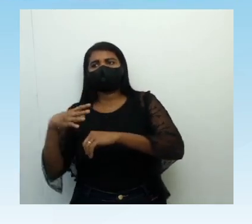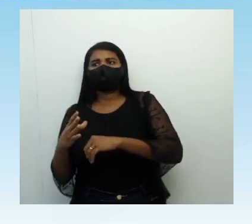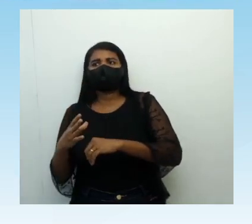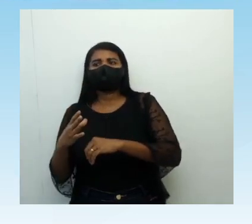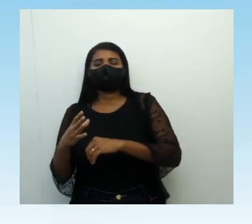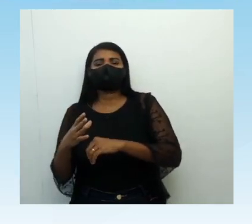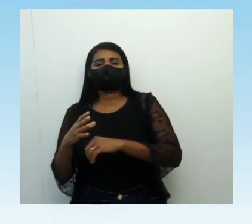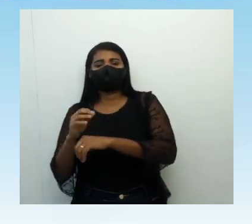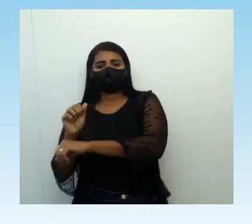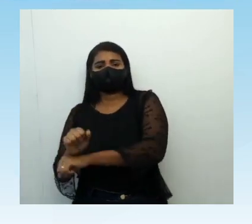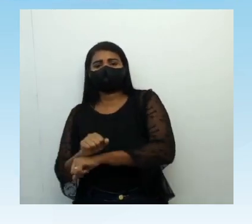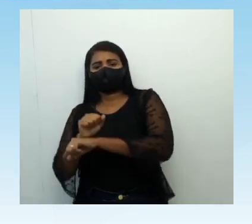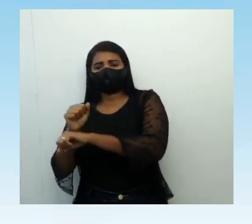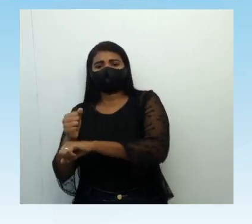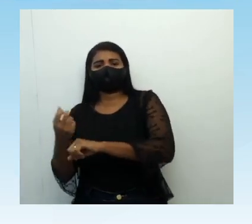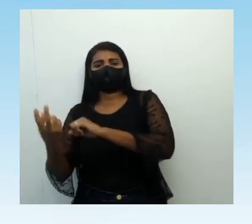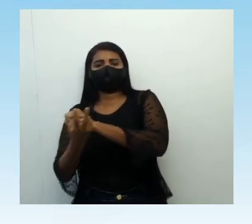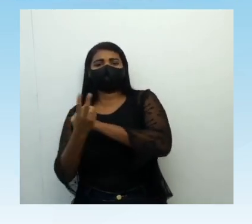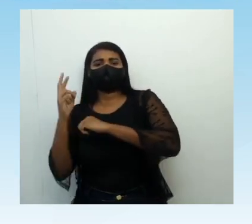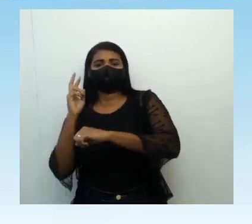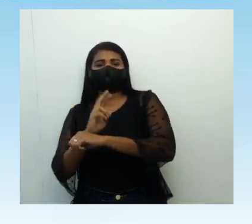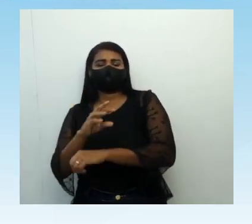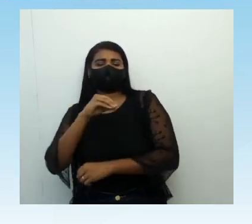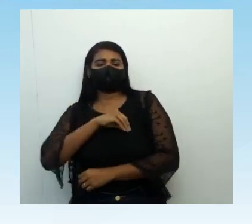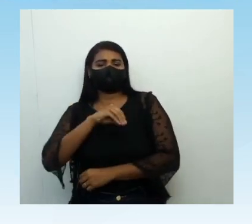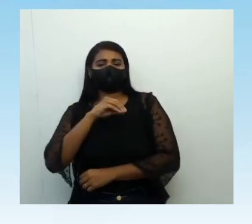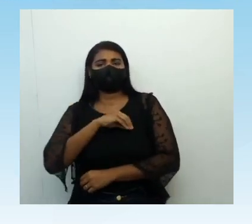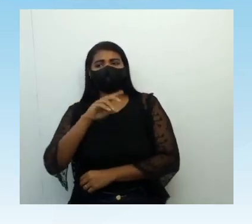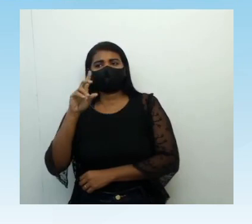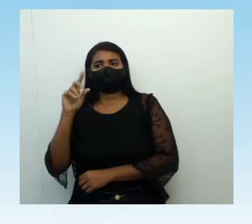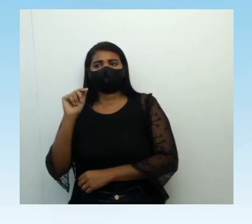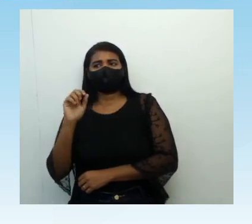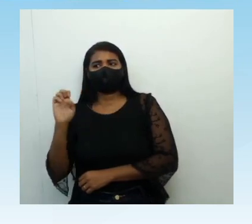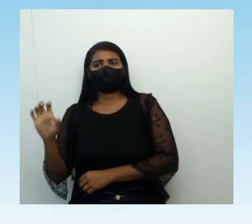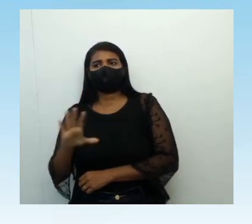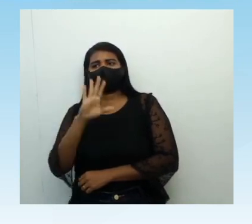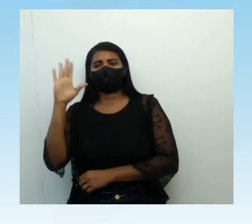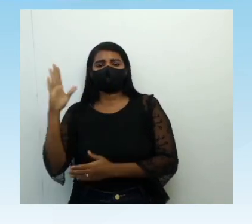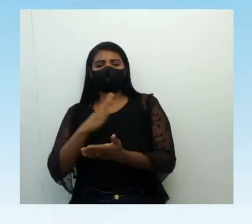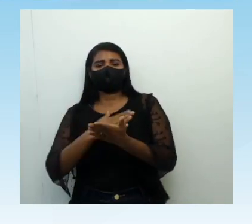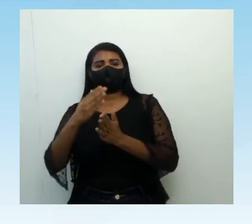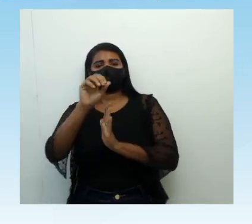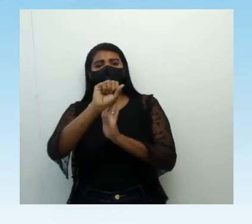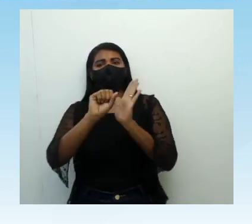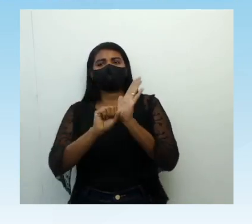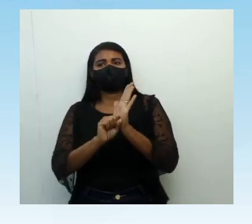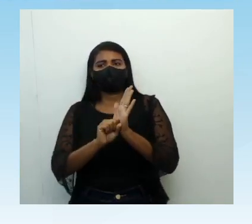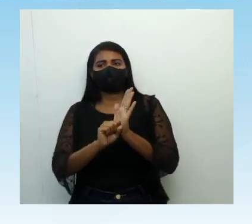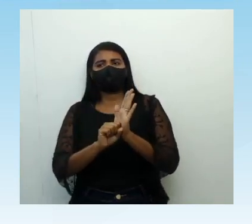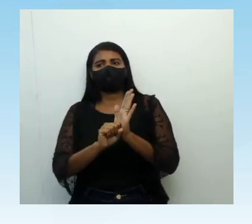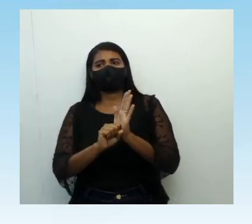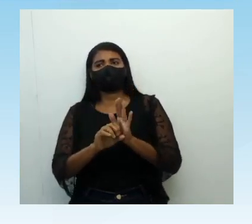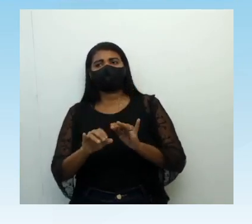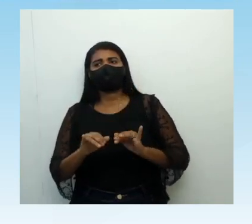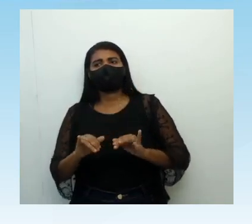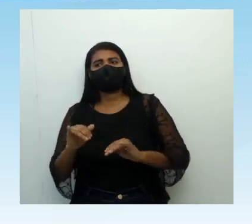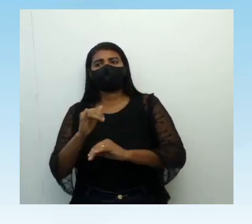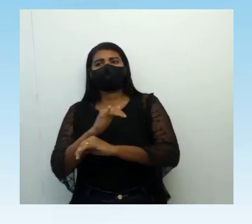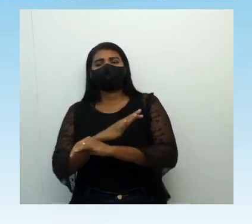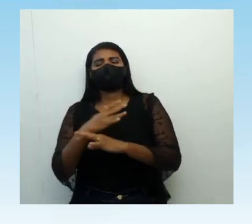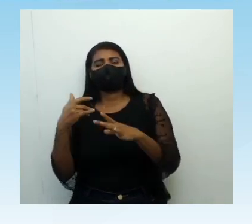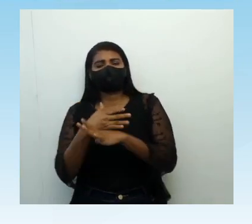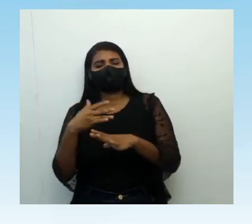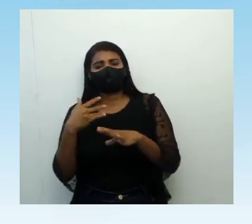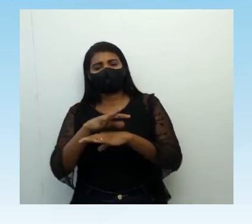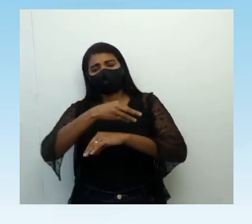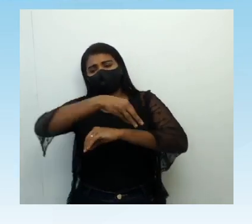era escrava, trocada pelo assalariado imigrante europeu, só no início do século. A rede de ferroviárias da cidade